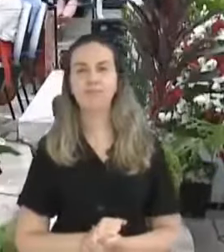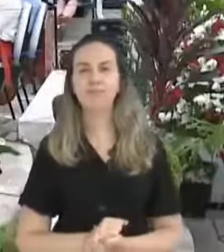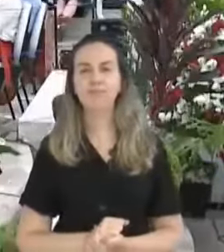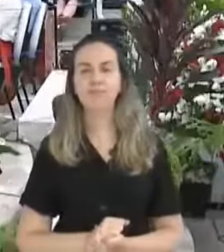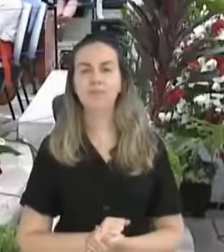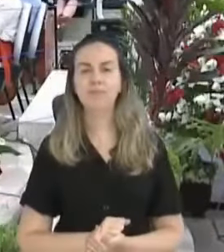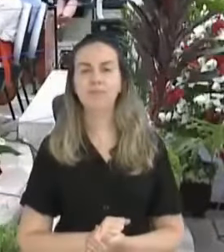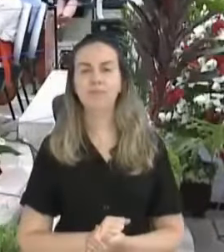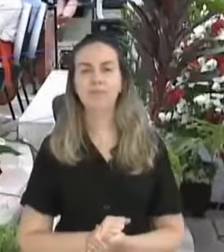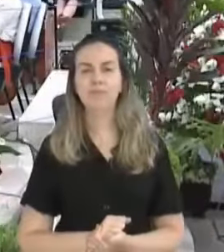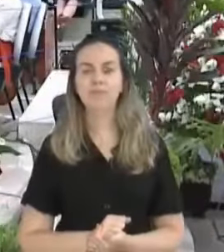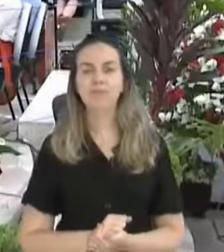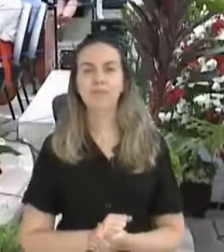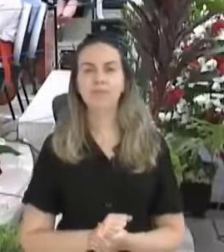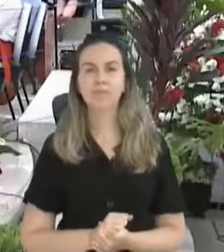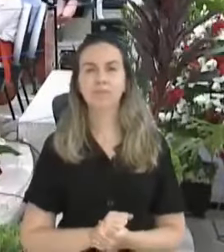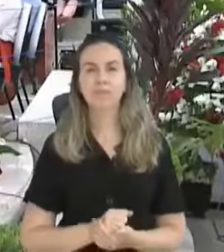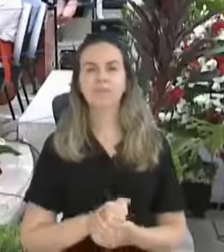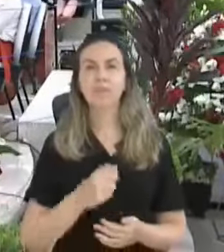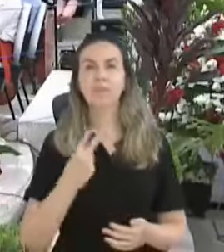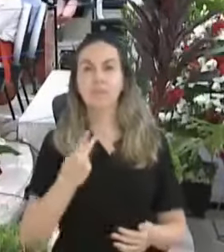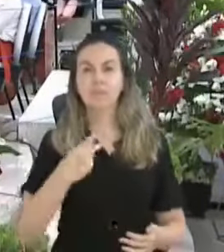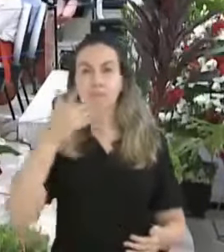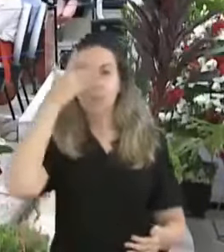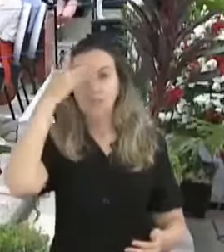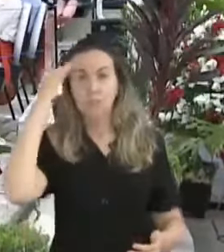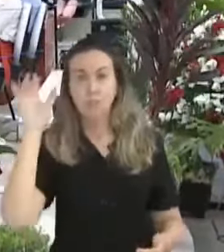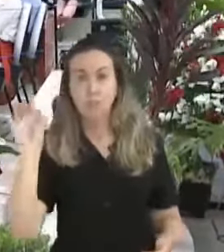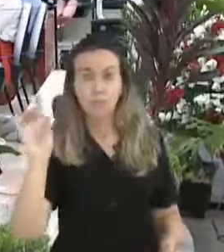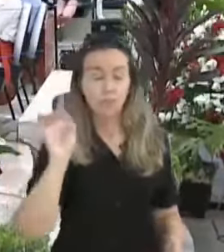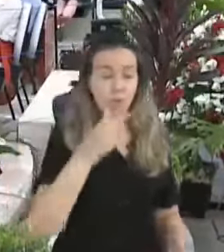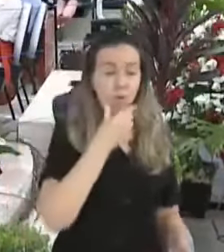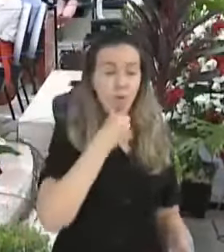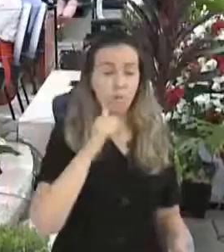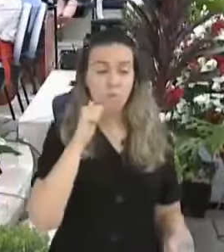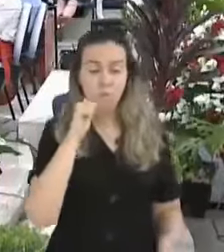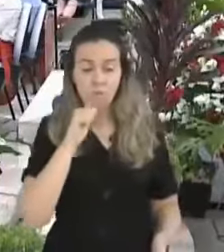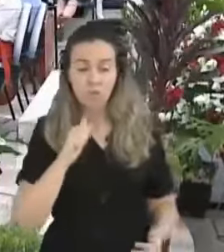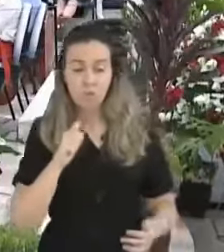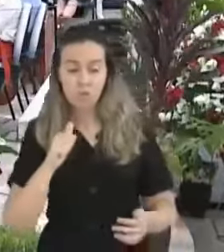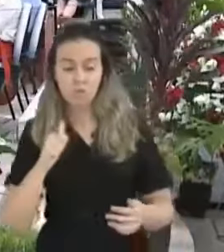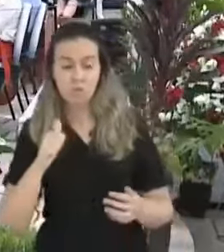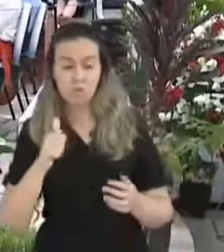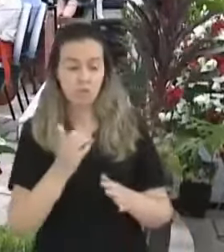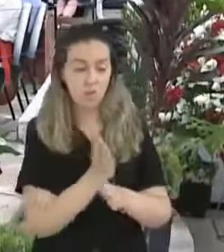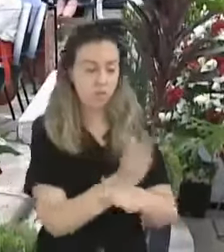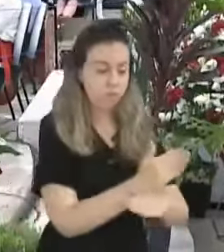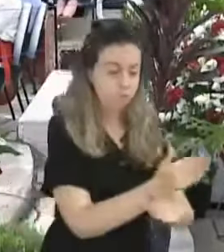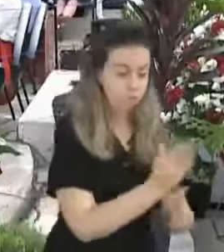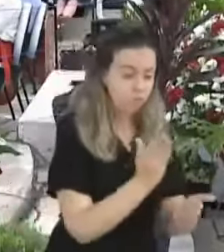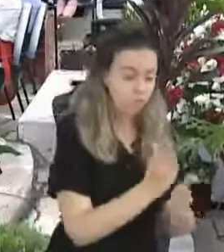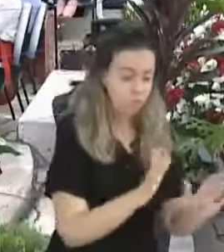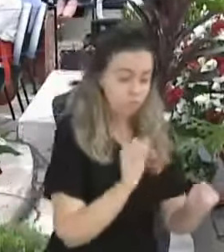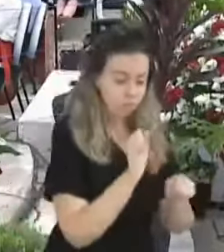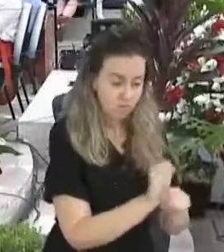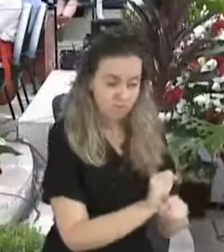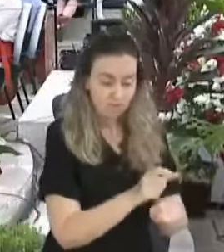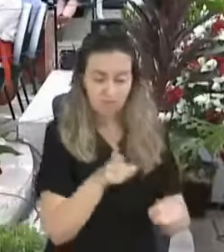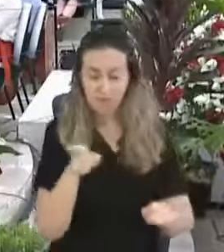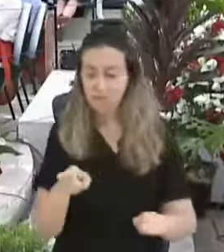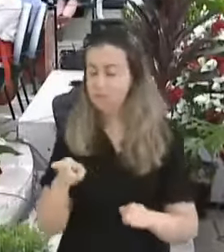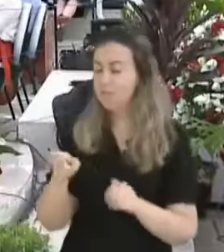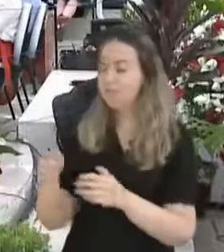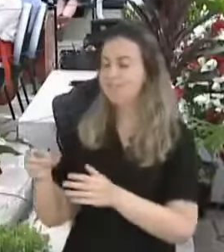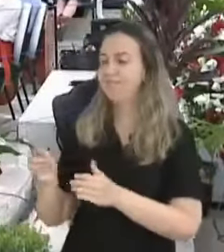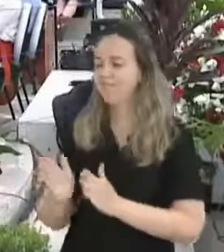versículo 20, que aquele que converter o homem do seu mau caminho, aleluia,